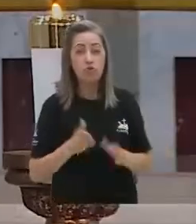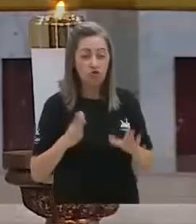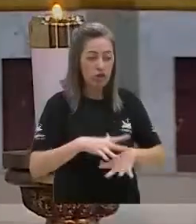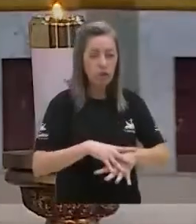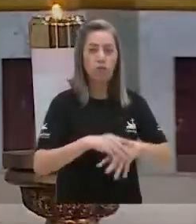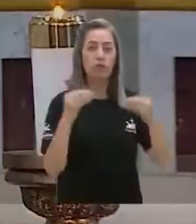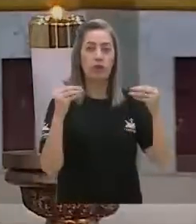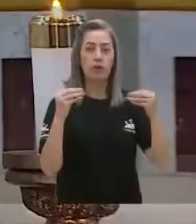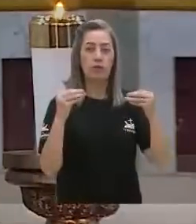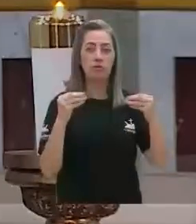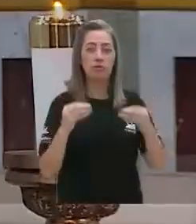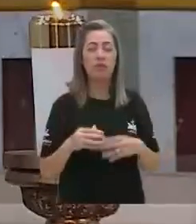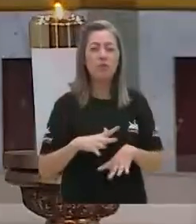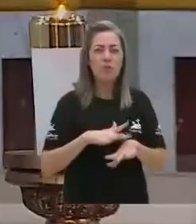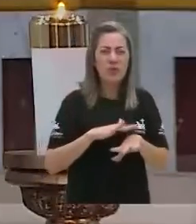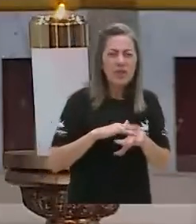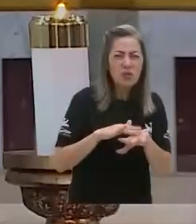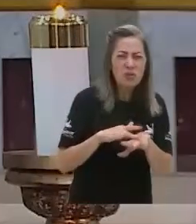E quanta ferida,